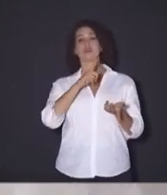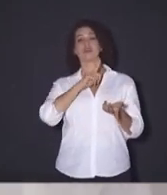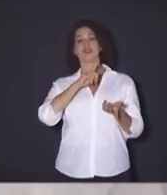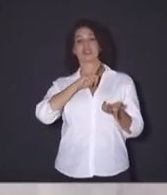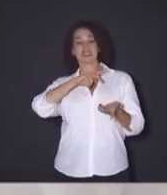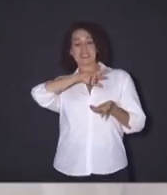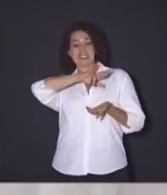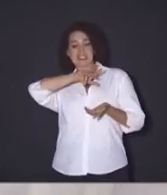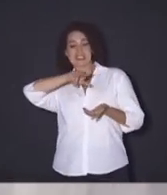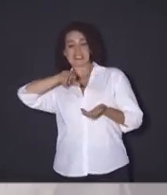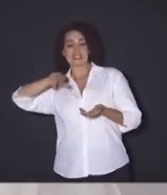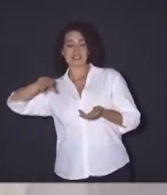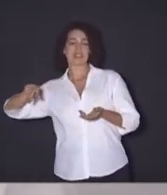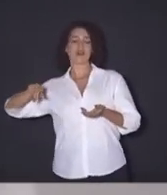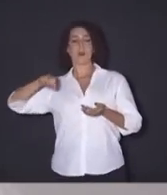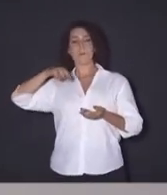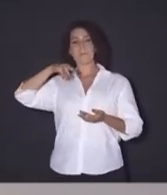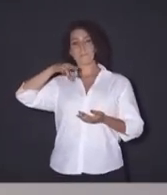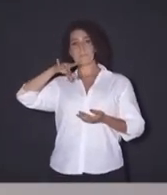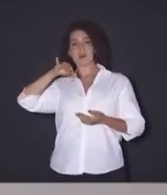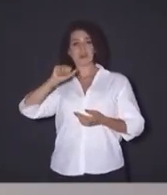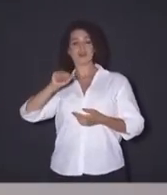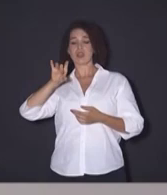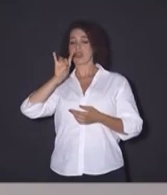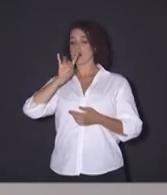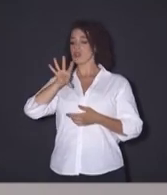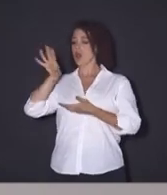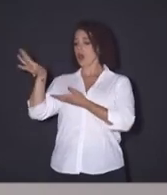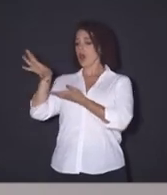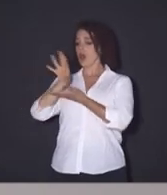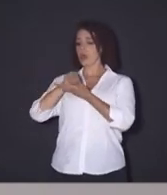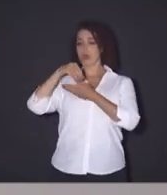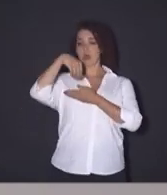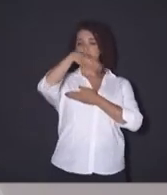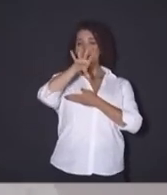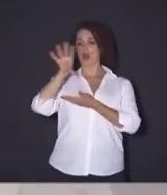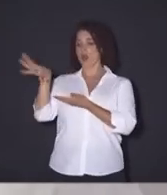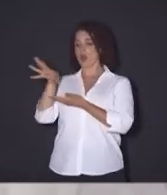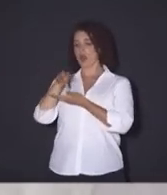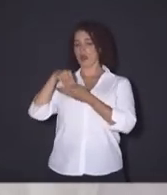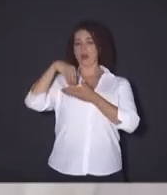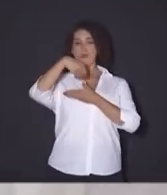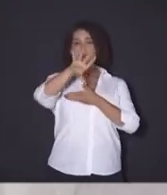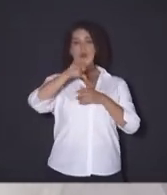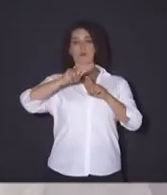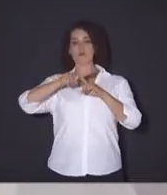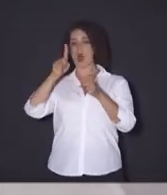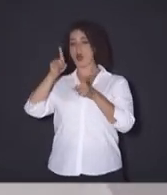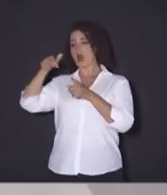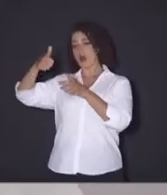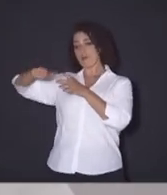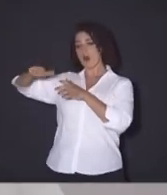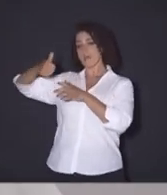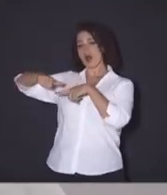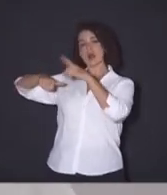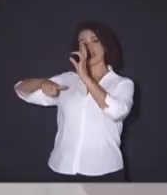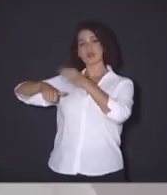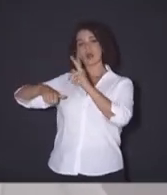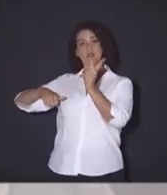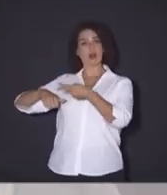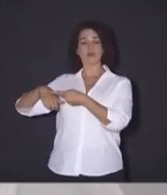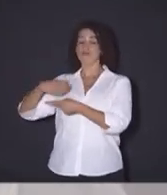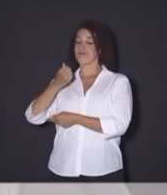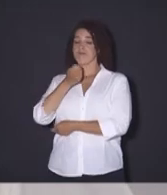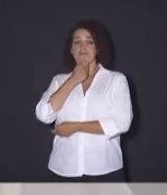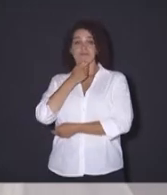midiáticas que são reproduções de release ea gente não tem um simples fato de apuração quando você produz a sua própria